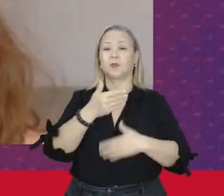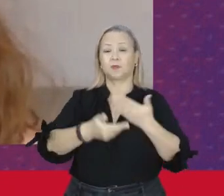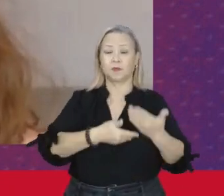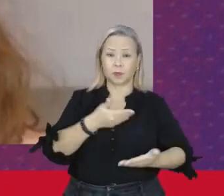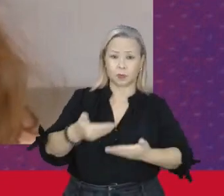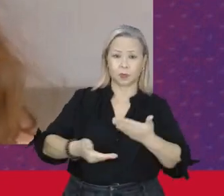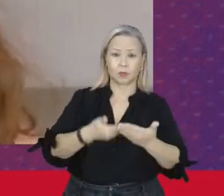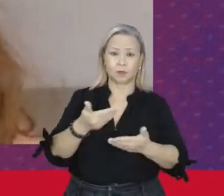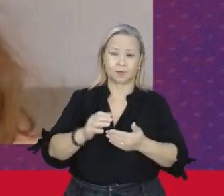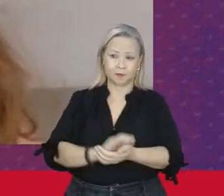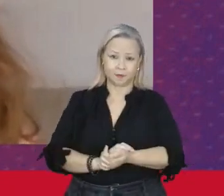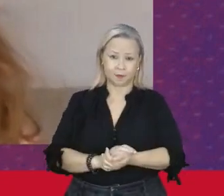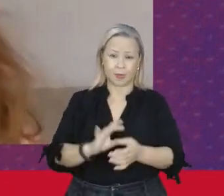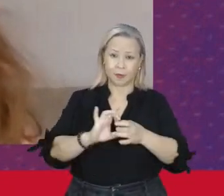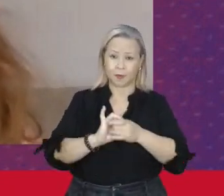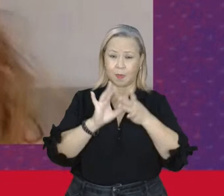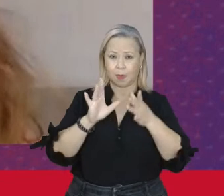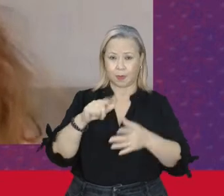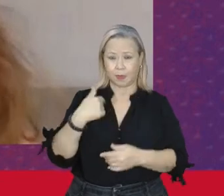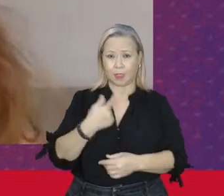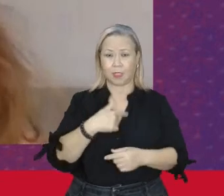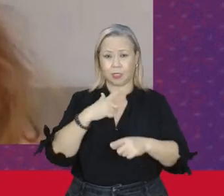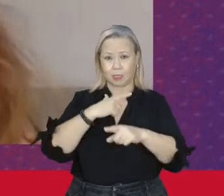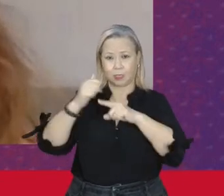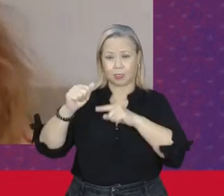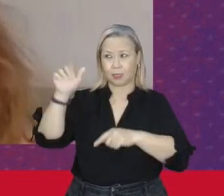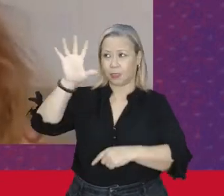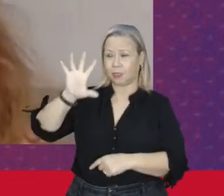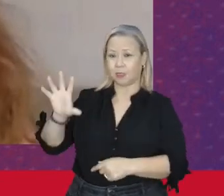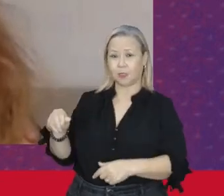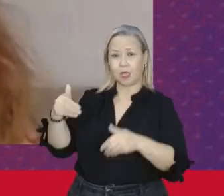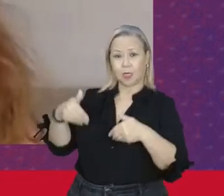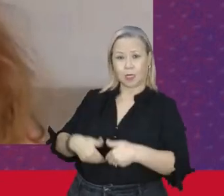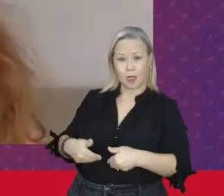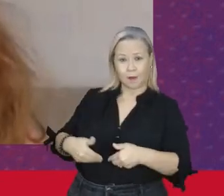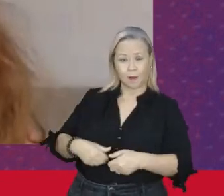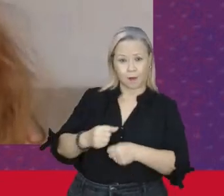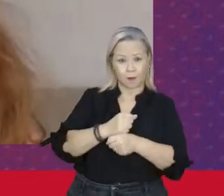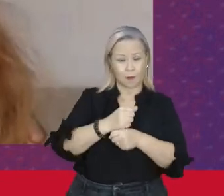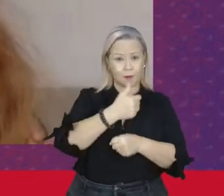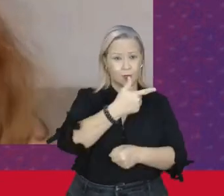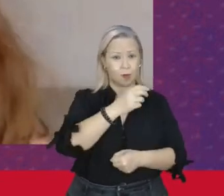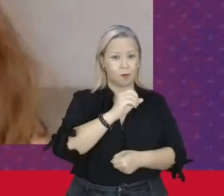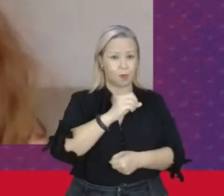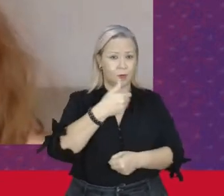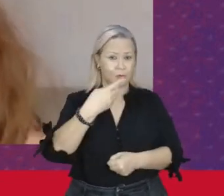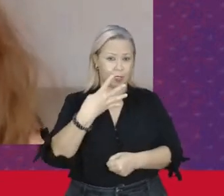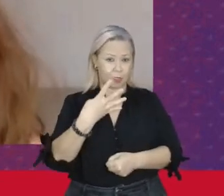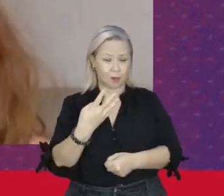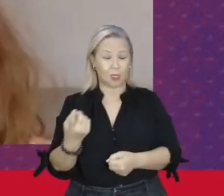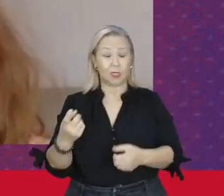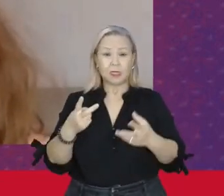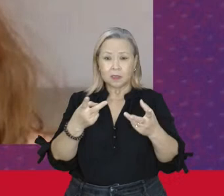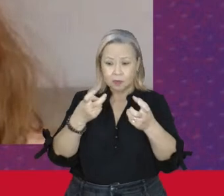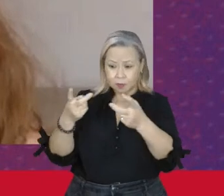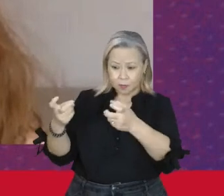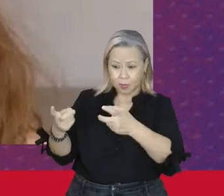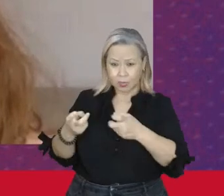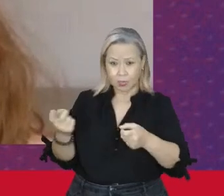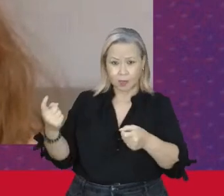articuladas, né, que permitiram que a gente saísse do mapa da fome em 2014 e a gente vê a volta da fome